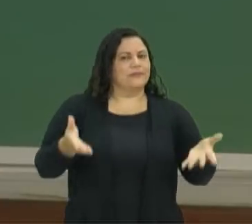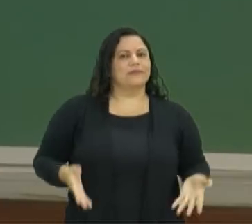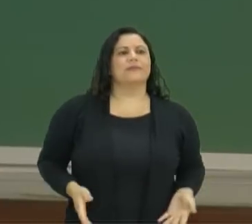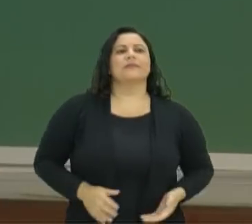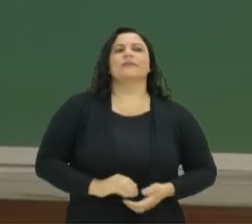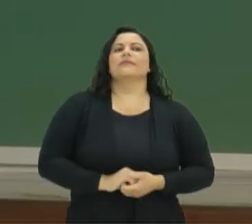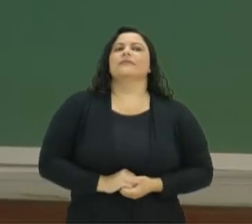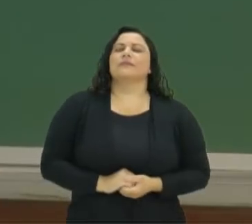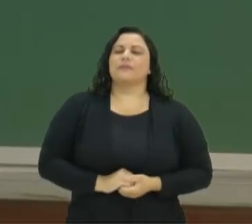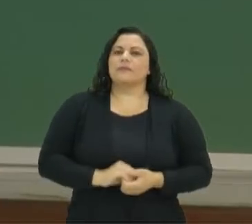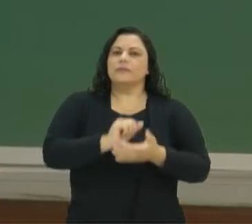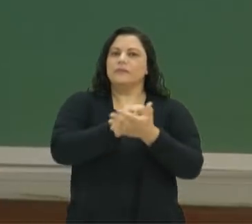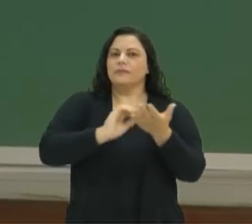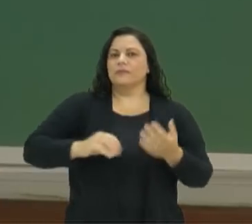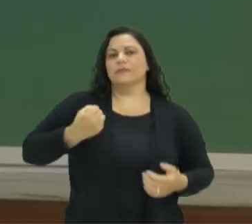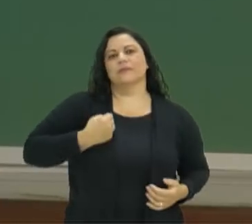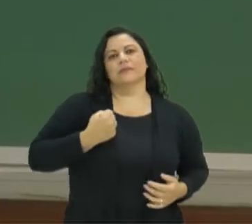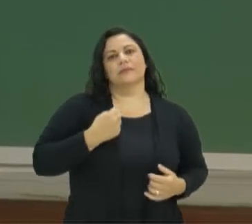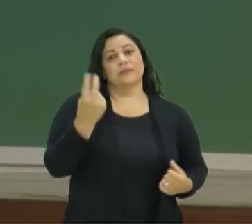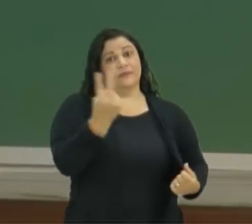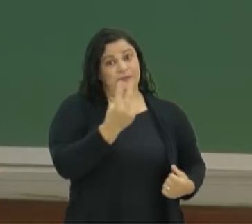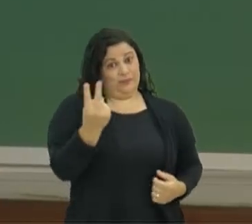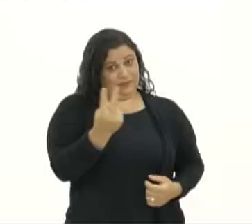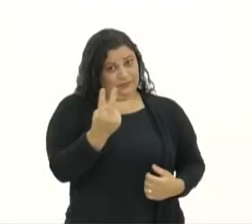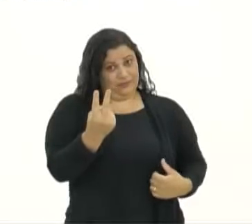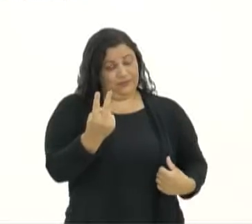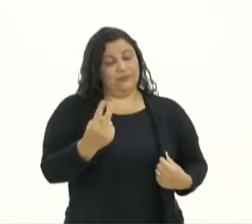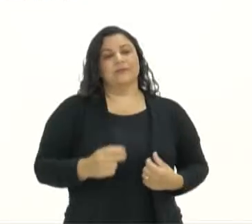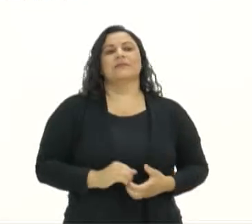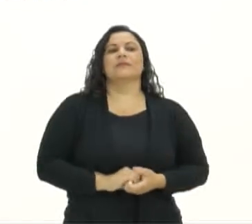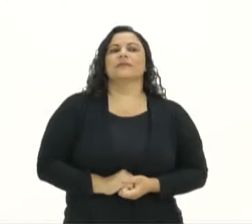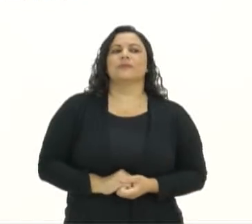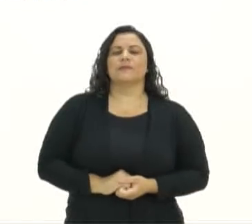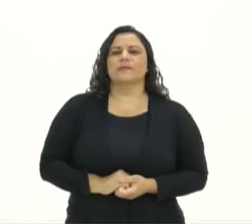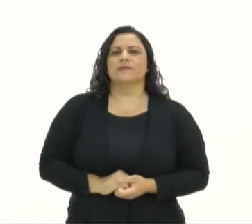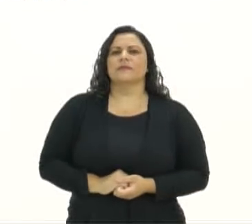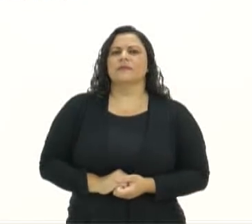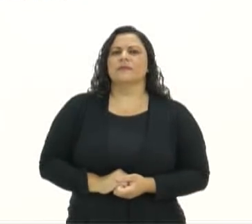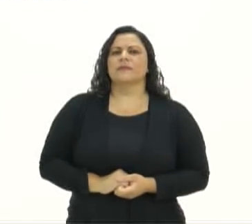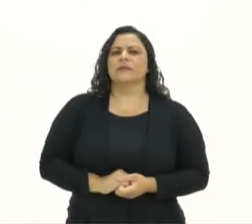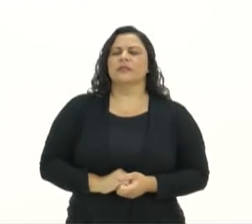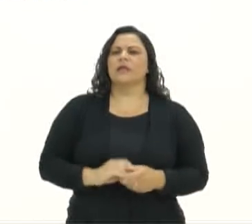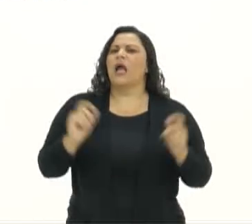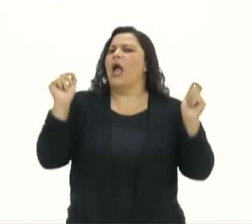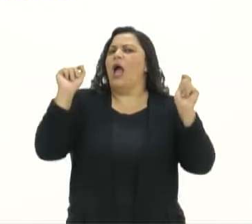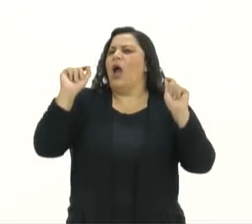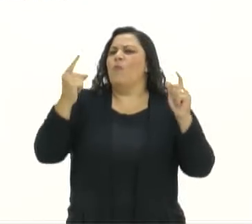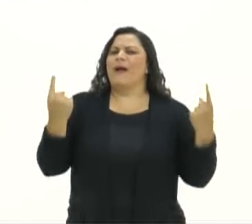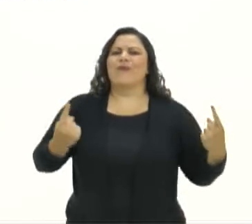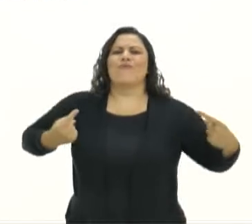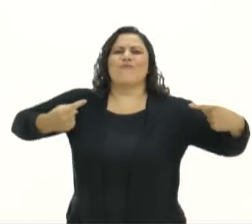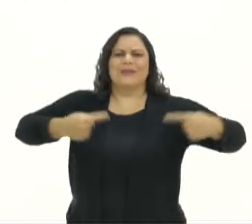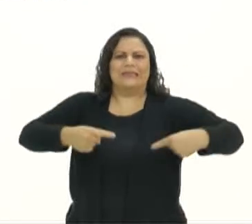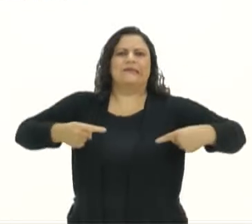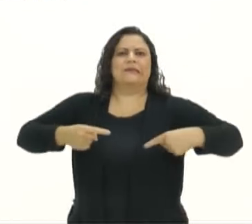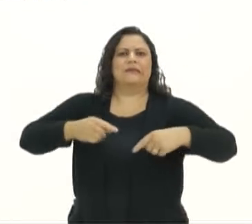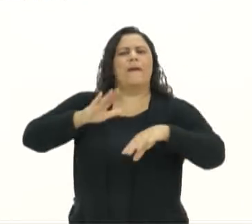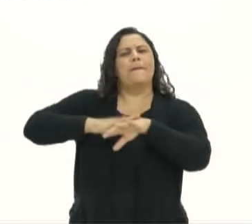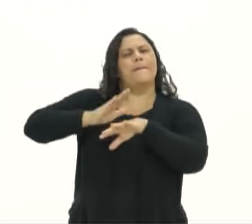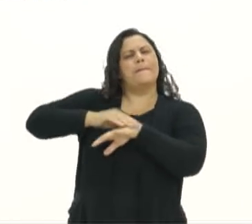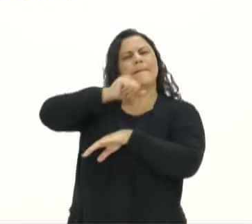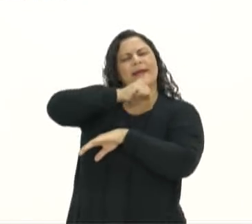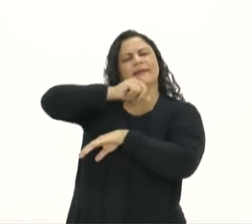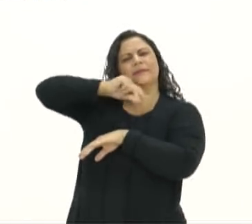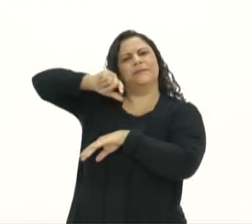isso. Exercício 2. Uma das provas mais antigas da natação em